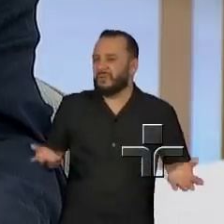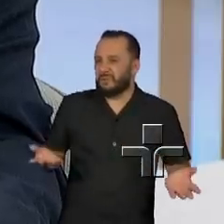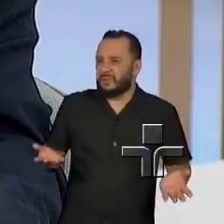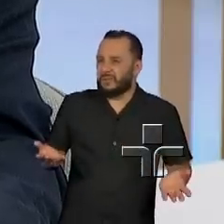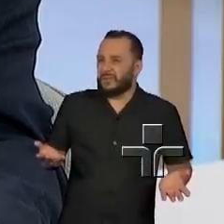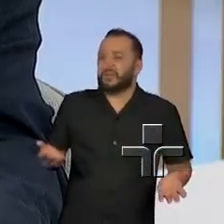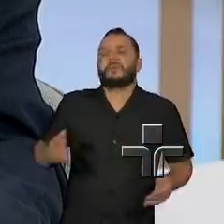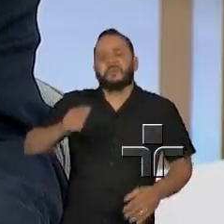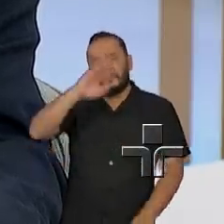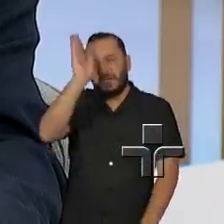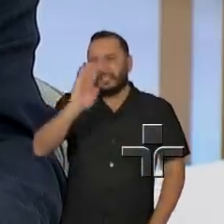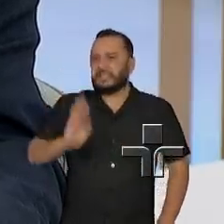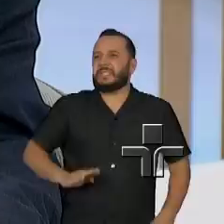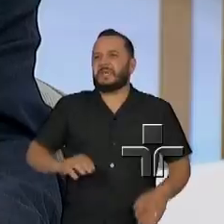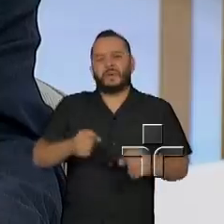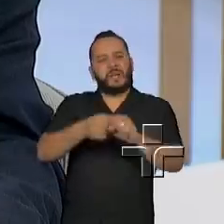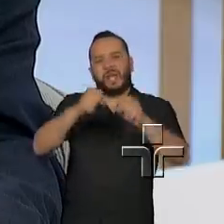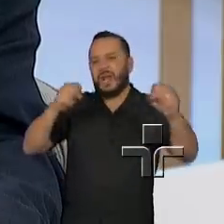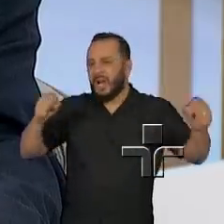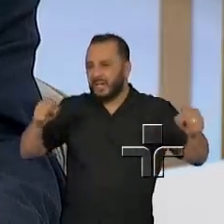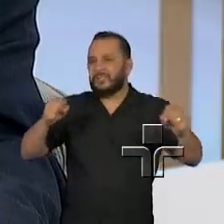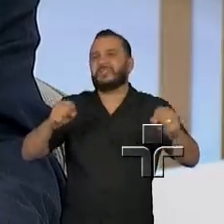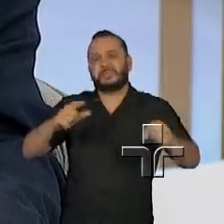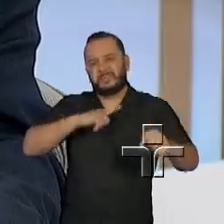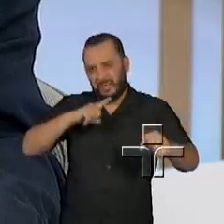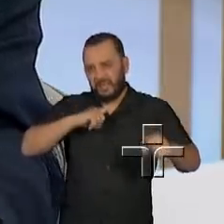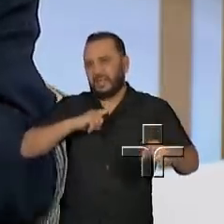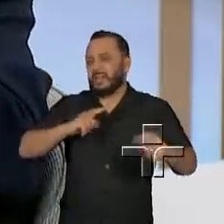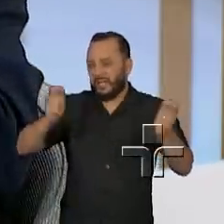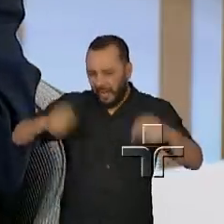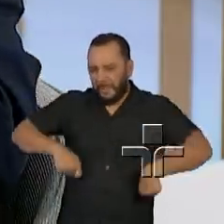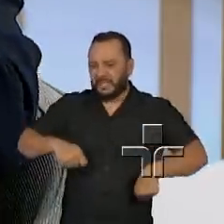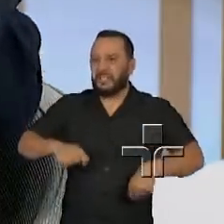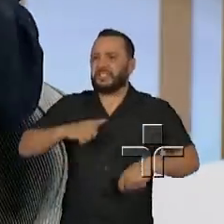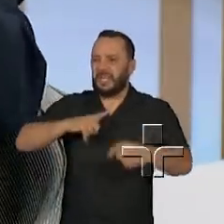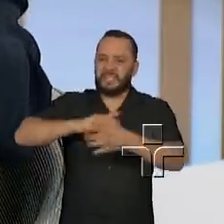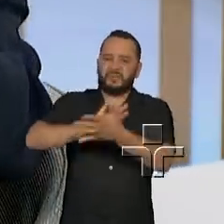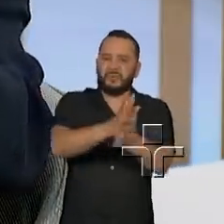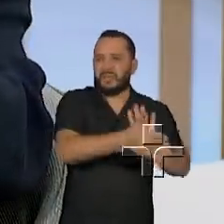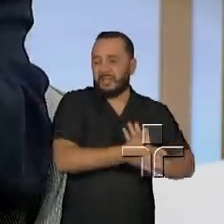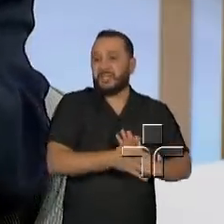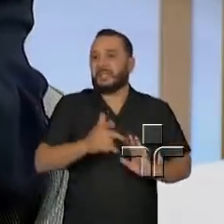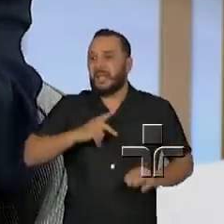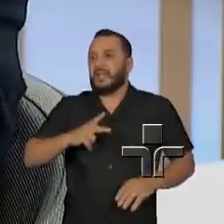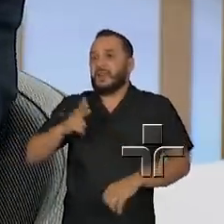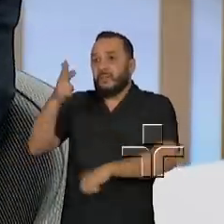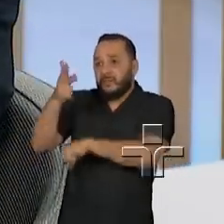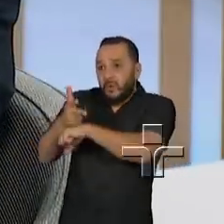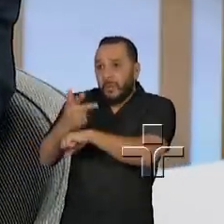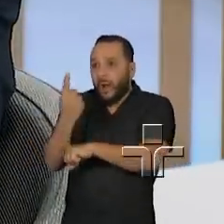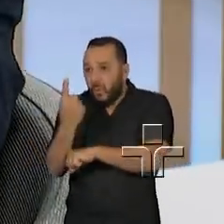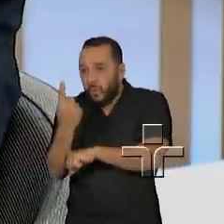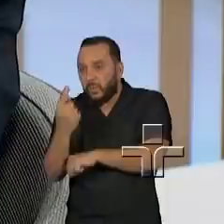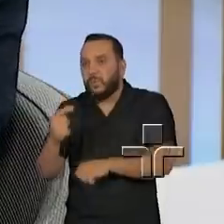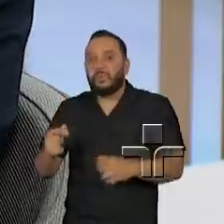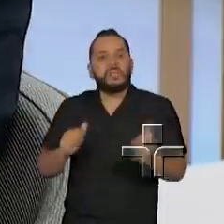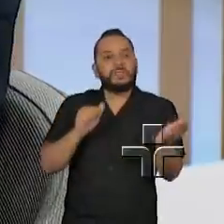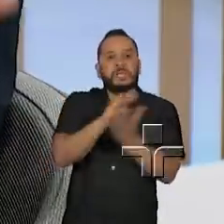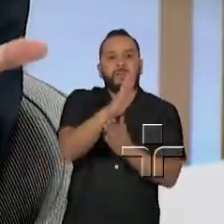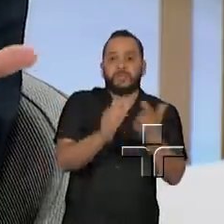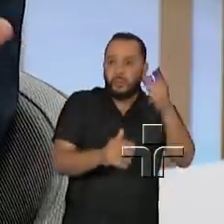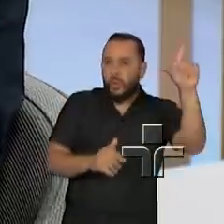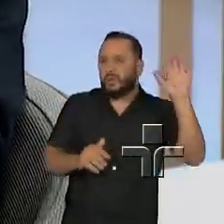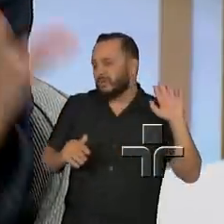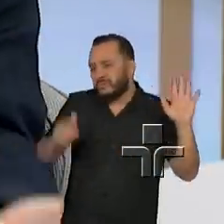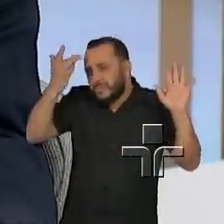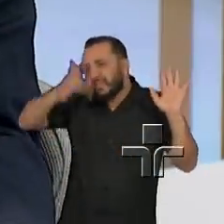país pujante, um país com potencial que está sendo desmontado. Se filmaram um ou demitiram outro, isso é muito ruim ou não, no meu caso, não sei